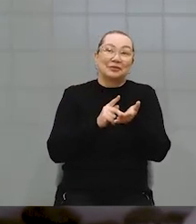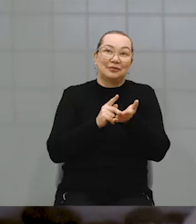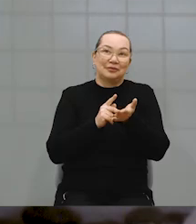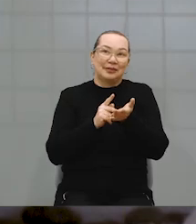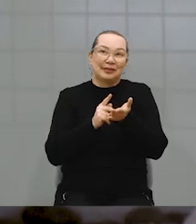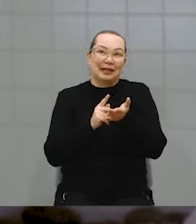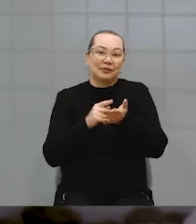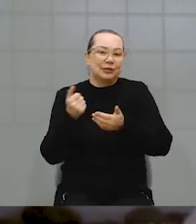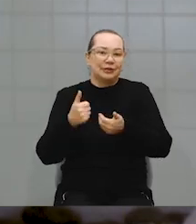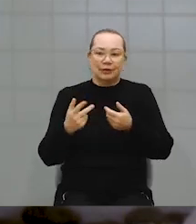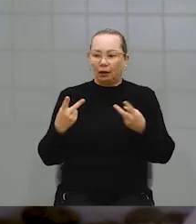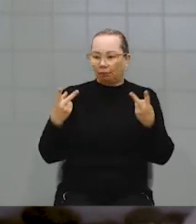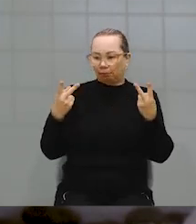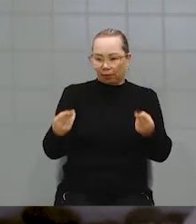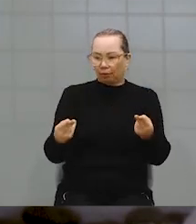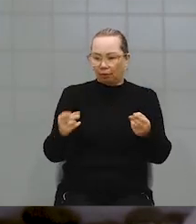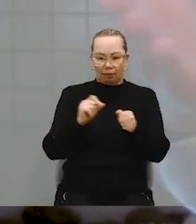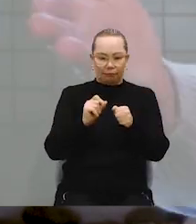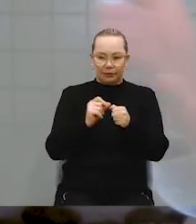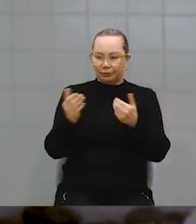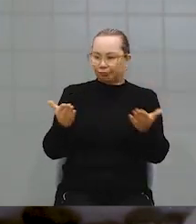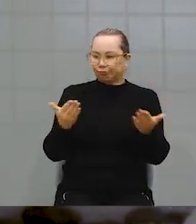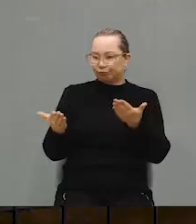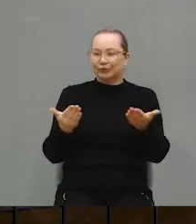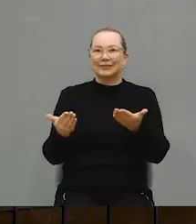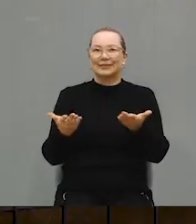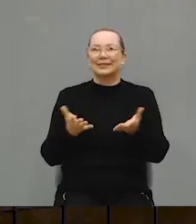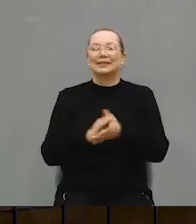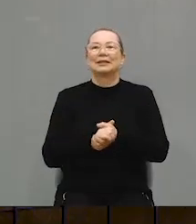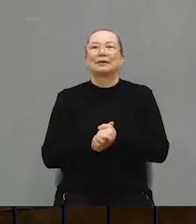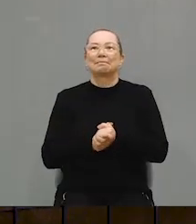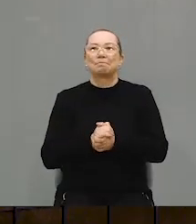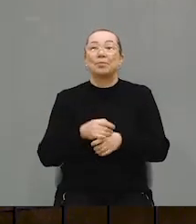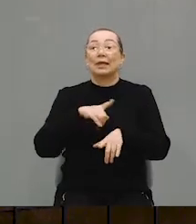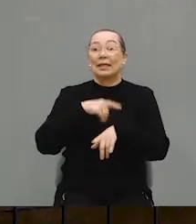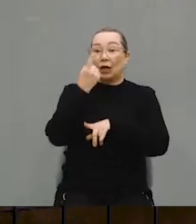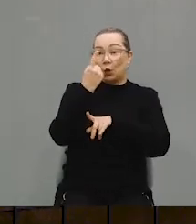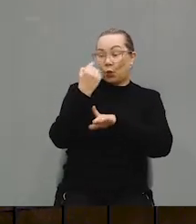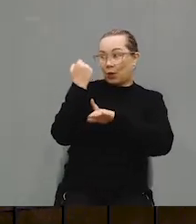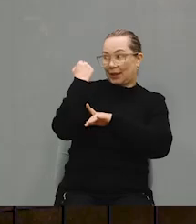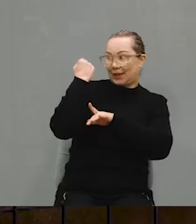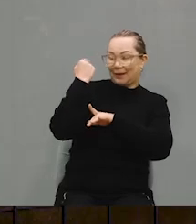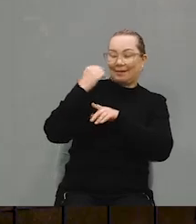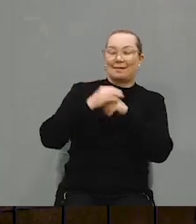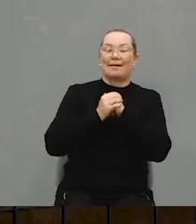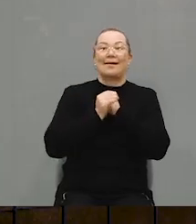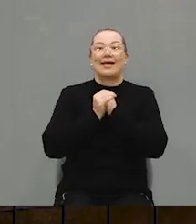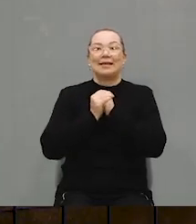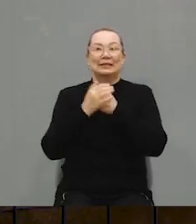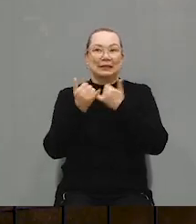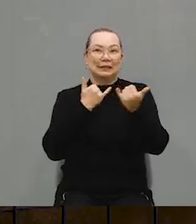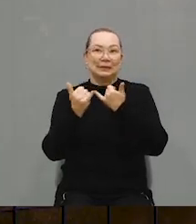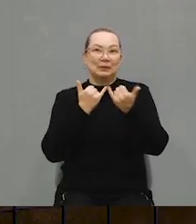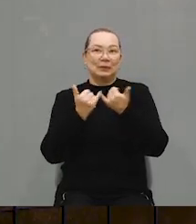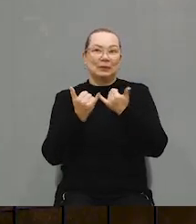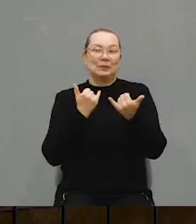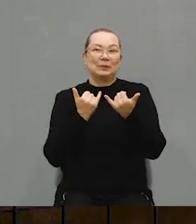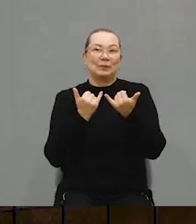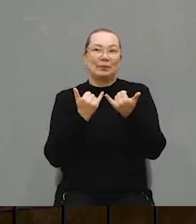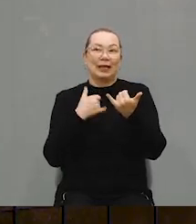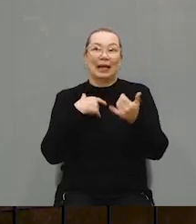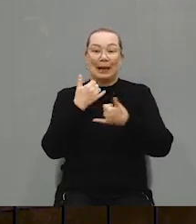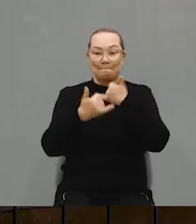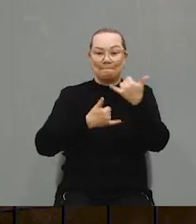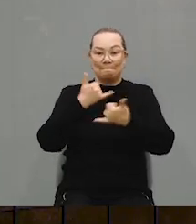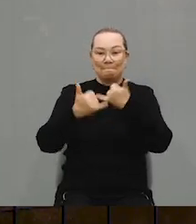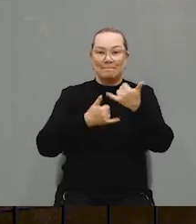seria redundante, né? Fazer a mesma coisa que está escrito ali. Numa das telas aqui atrás de mim, por exemplo, ela